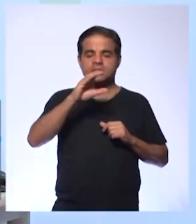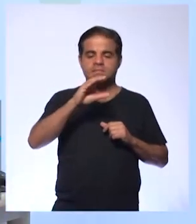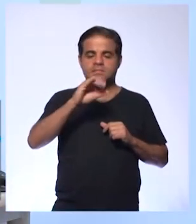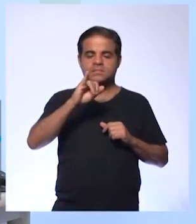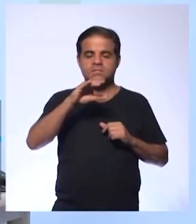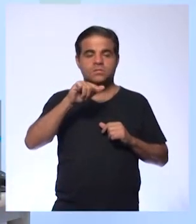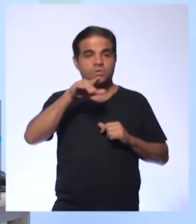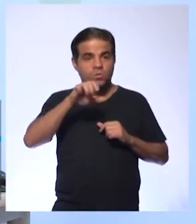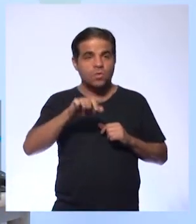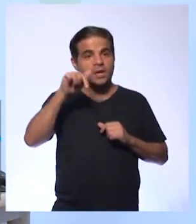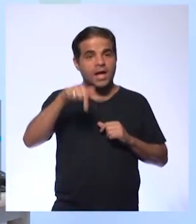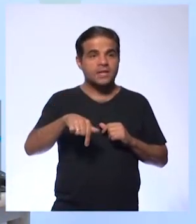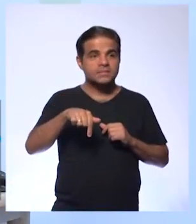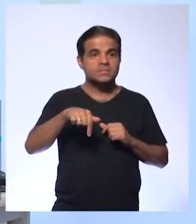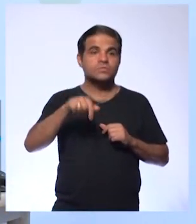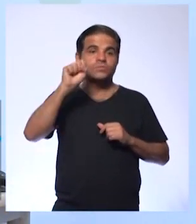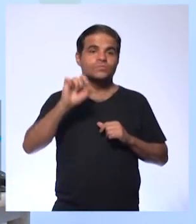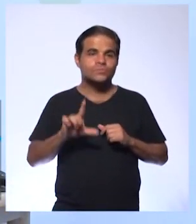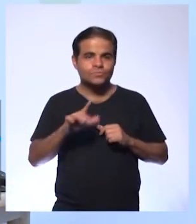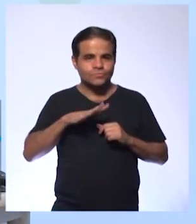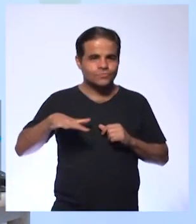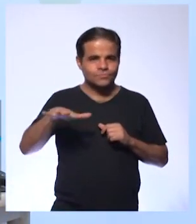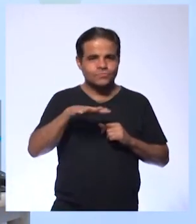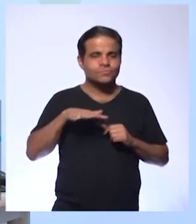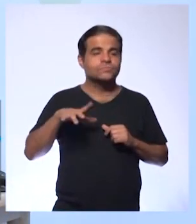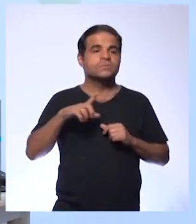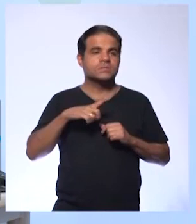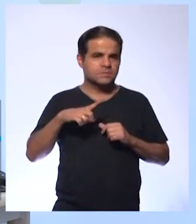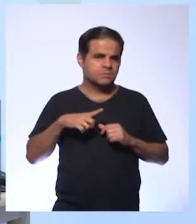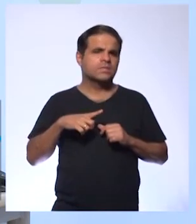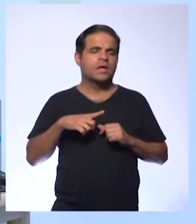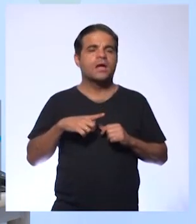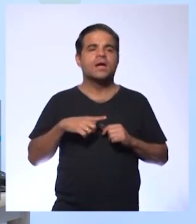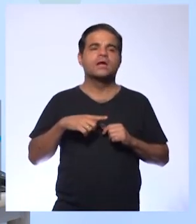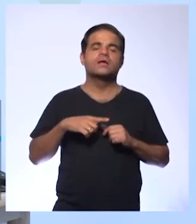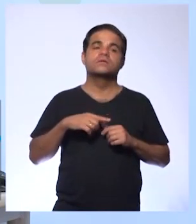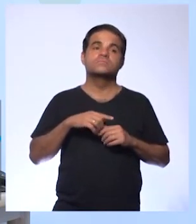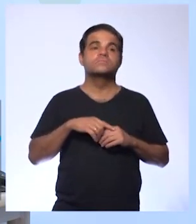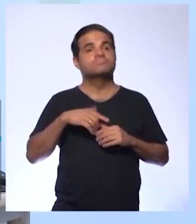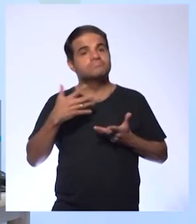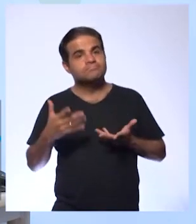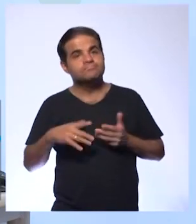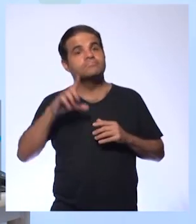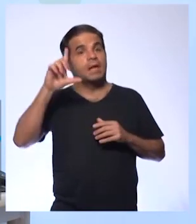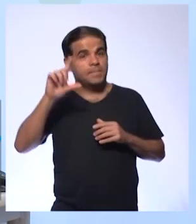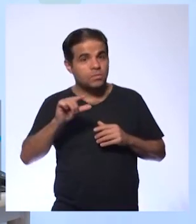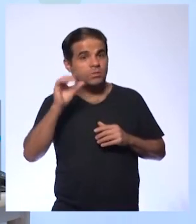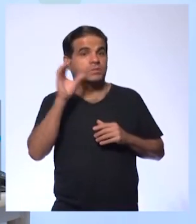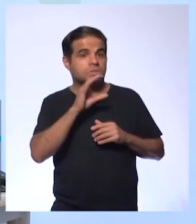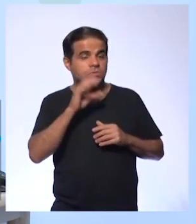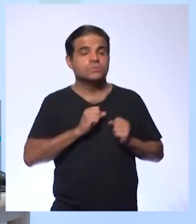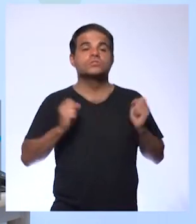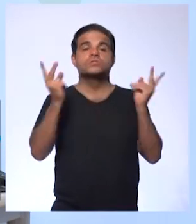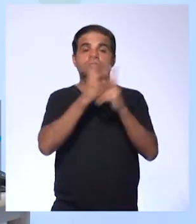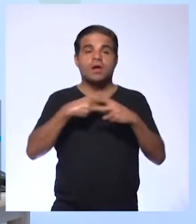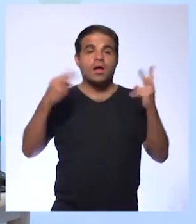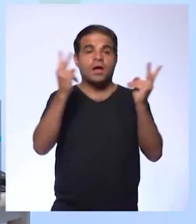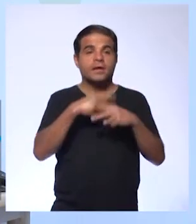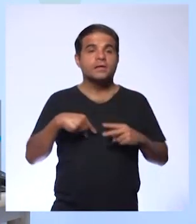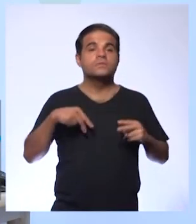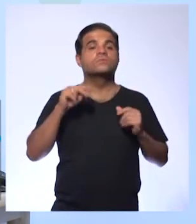você vai falar ciclone aqui no Atlântico Sul, né, que tem uma, lógico que tem uma dimensão de velocidade menor dos ventos,